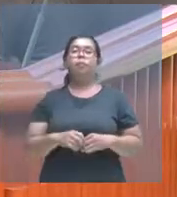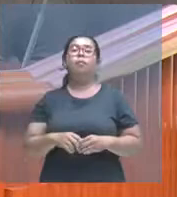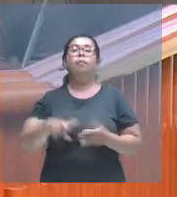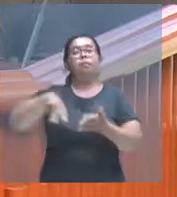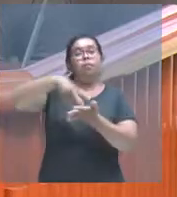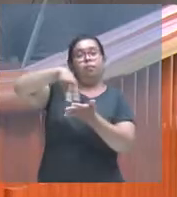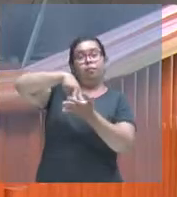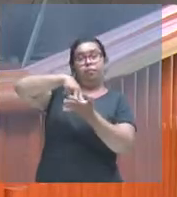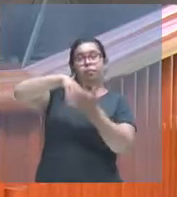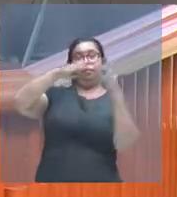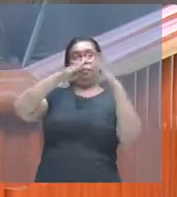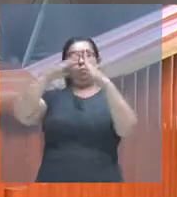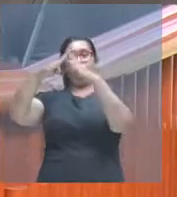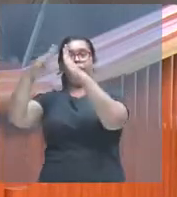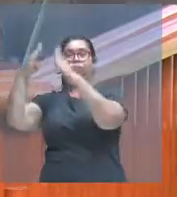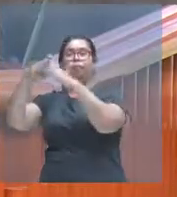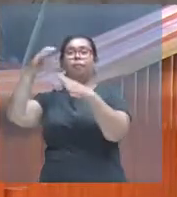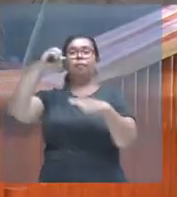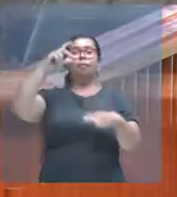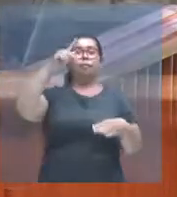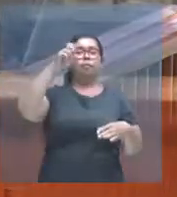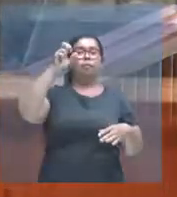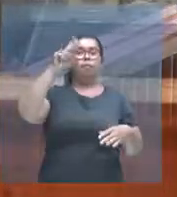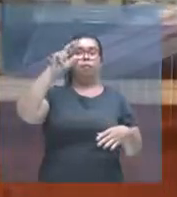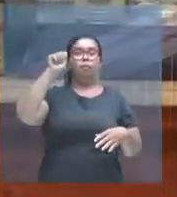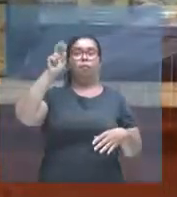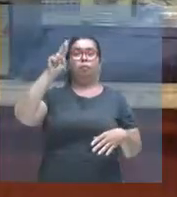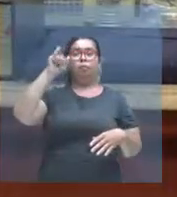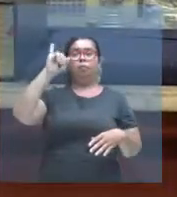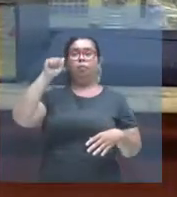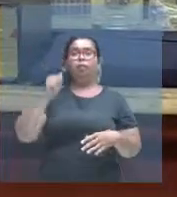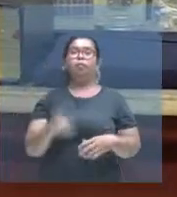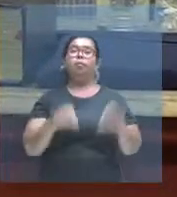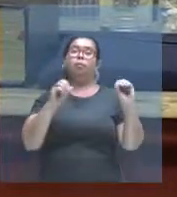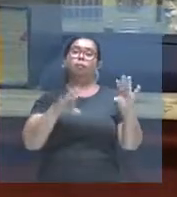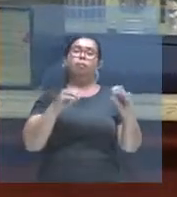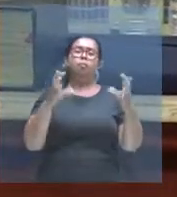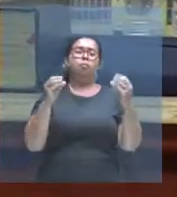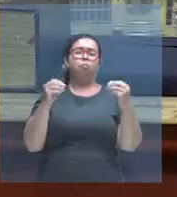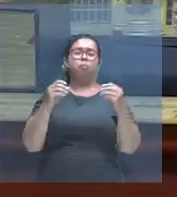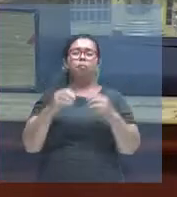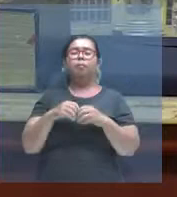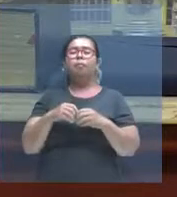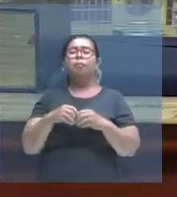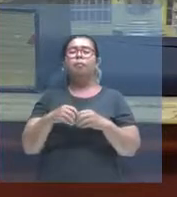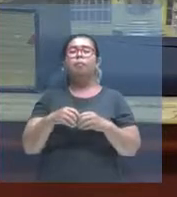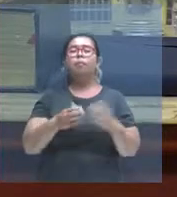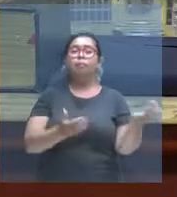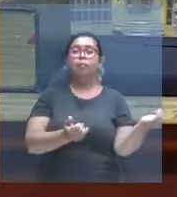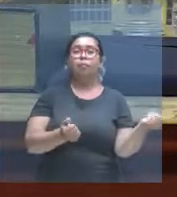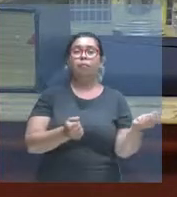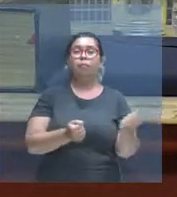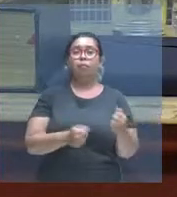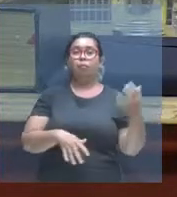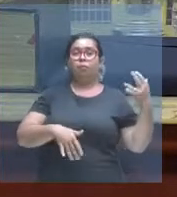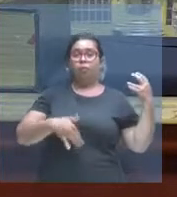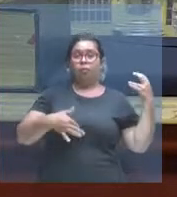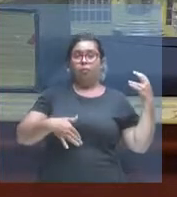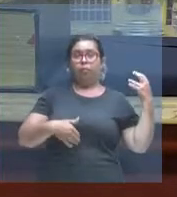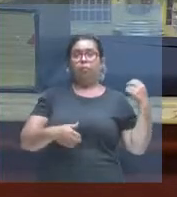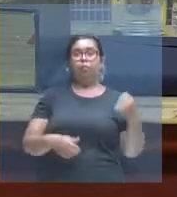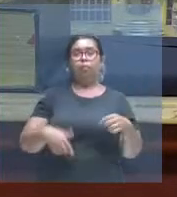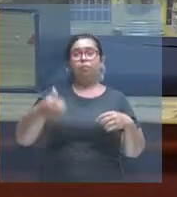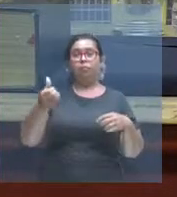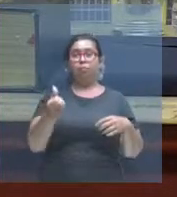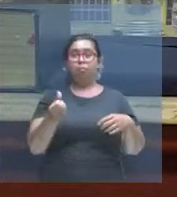sempre presente, inspirou e ensinou muitos jovens a tocar o violão de 6 e 7 cordas. Foi instrutor de